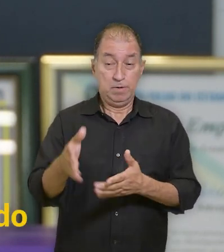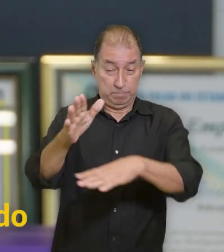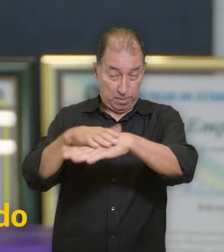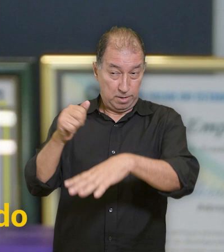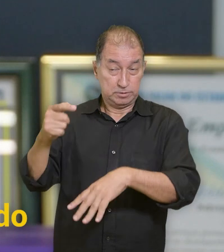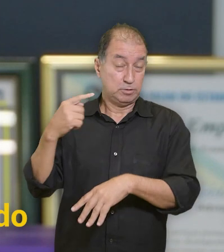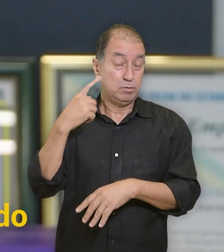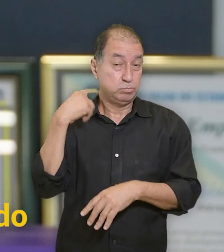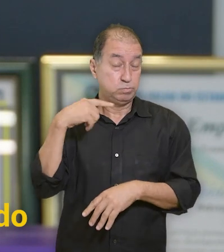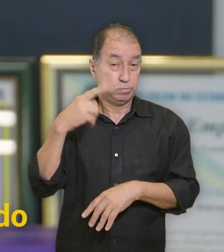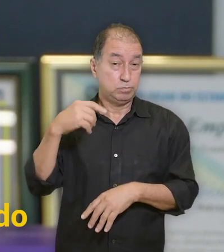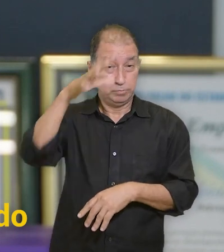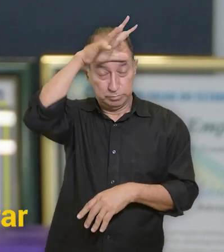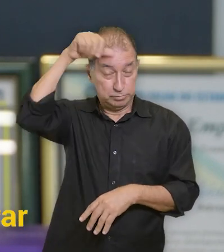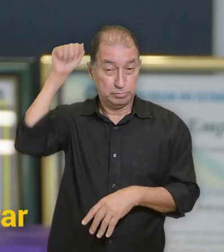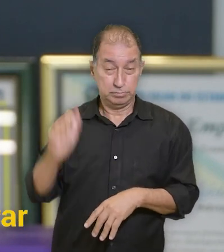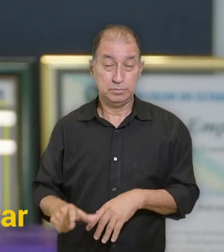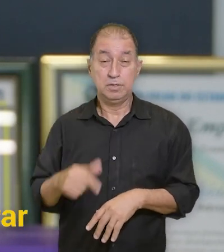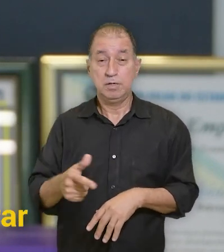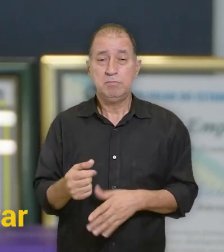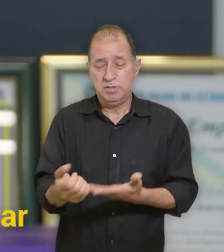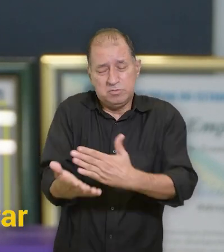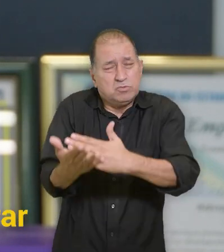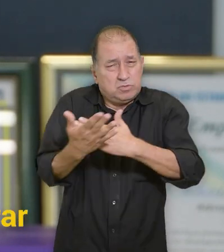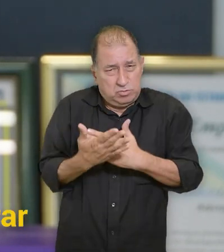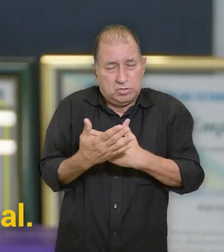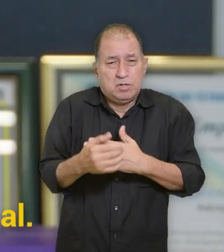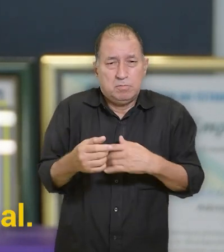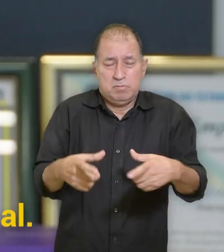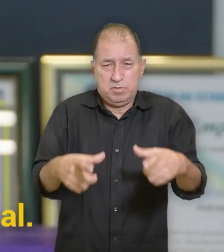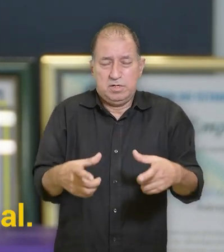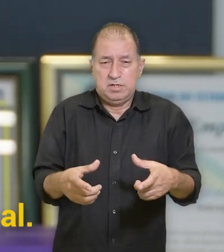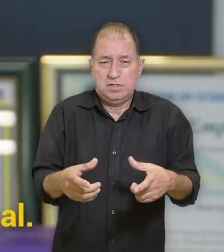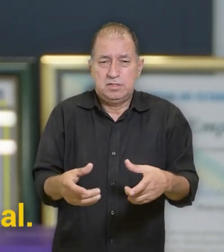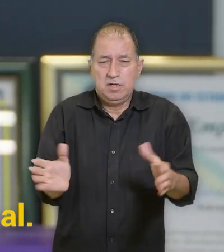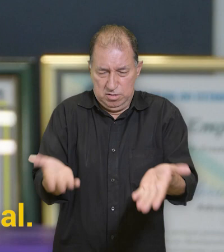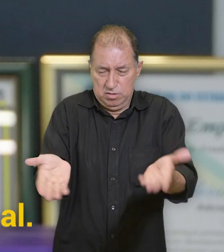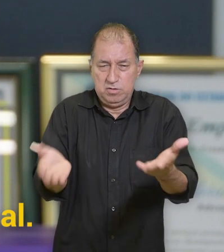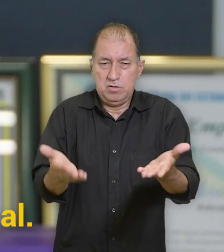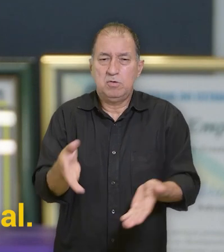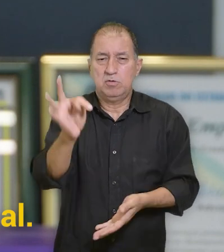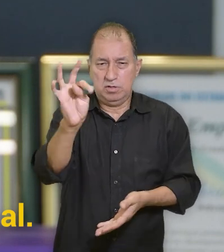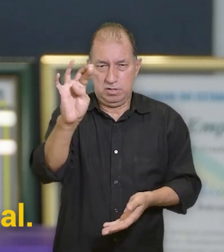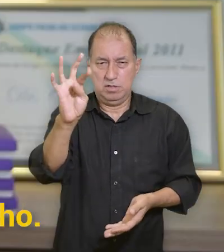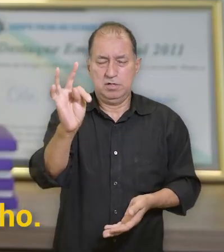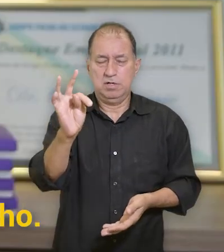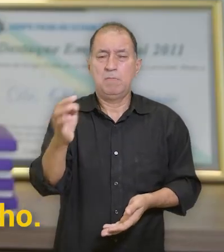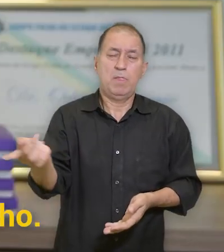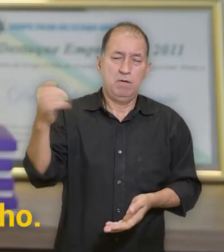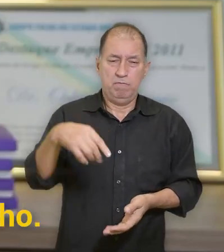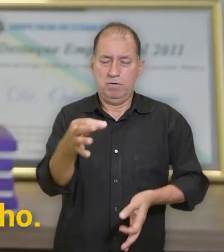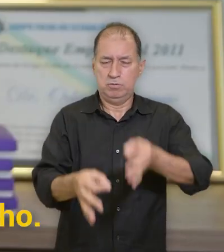mobilizar toda os advogados trabalhistas do estado de Mato Grosso do Sul para incorporar nessa luta nossa para a manutenção do nosso tribunal.